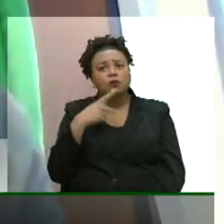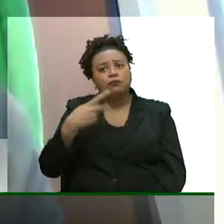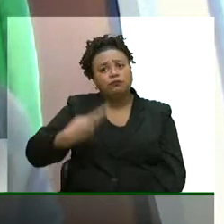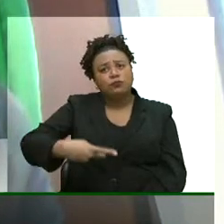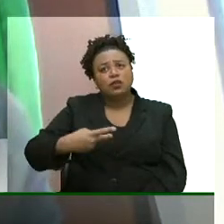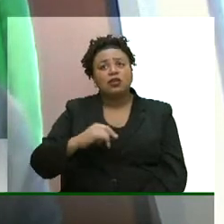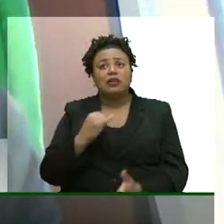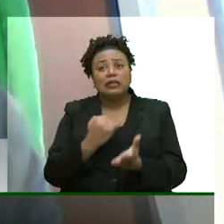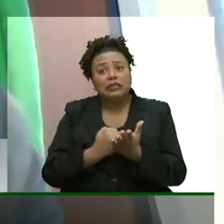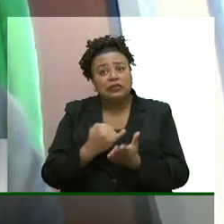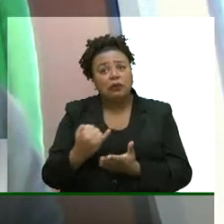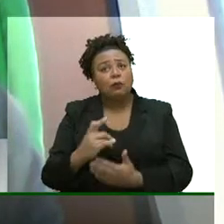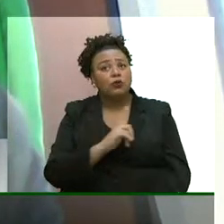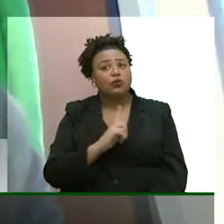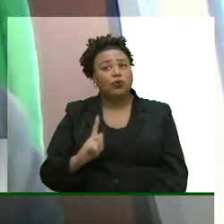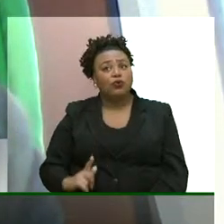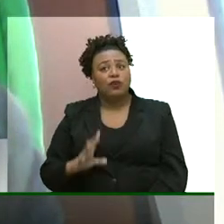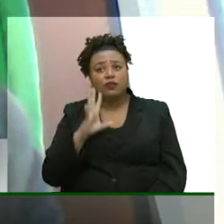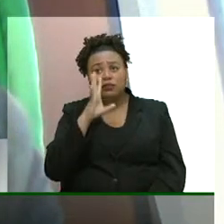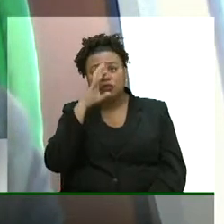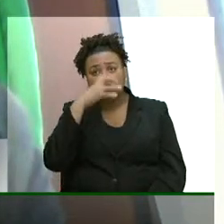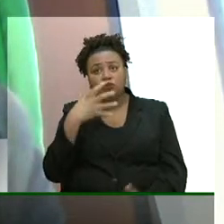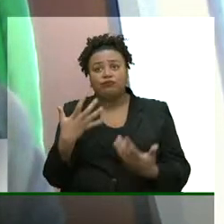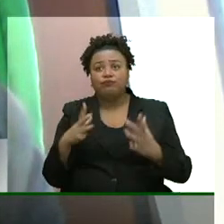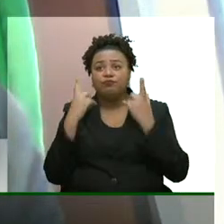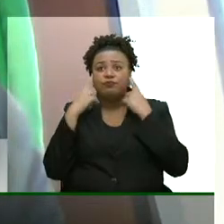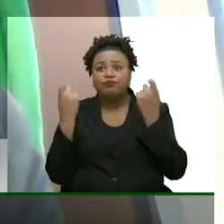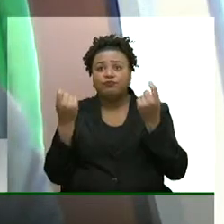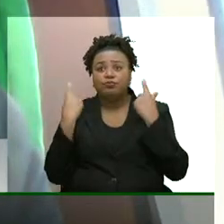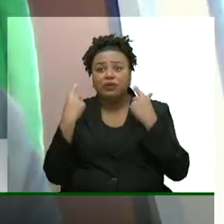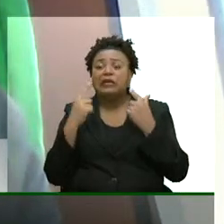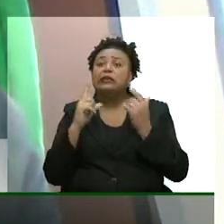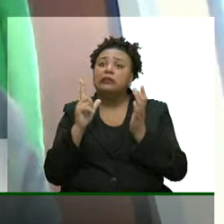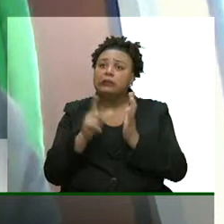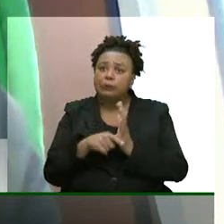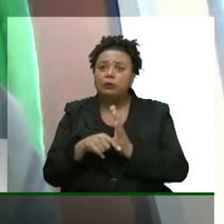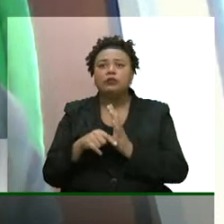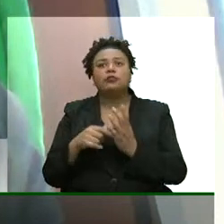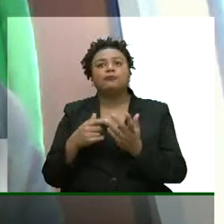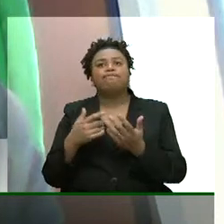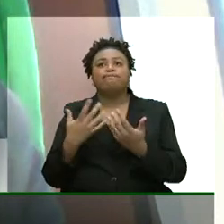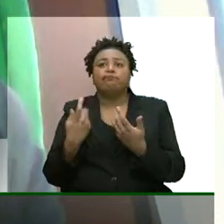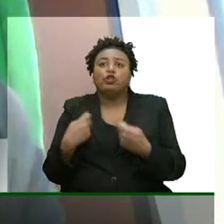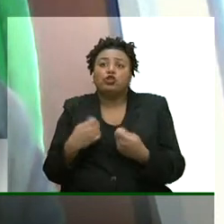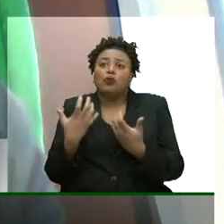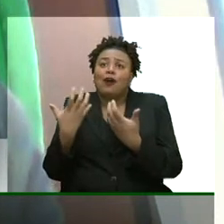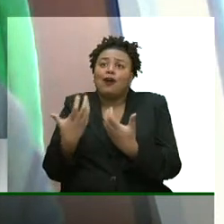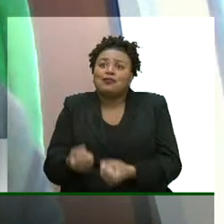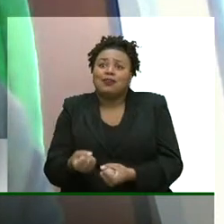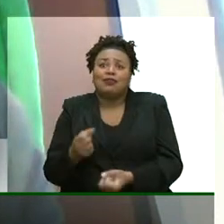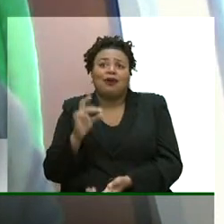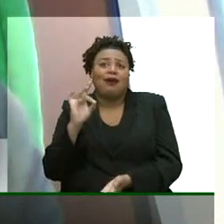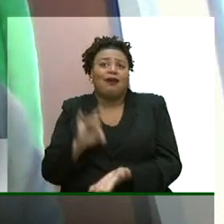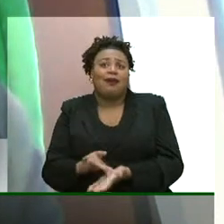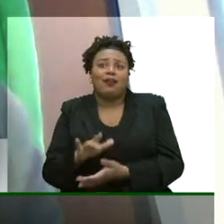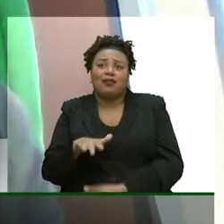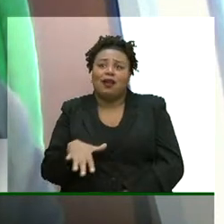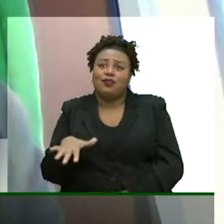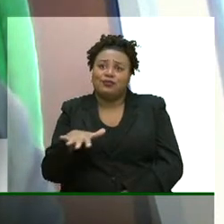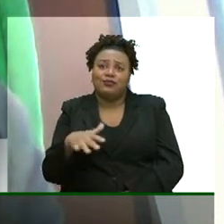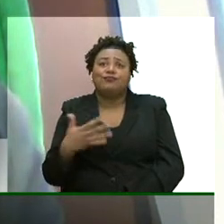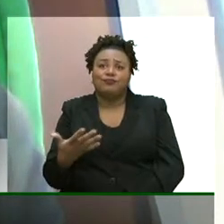inicialmente o governo insistiu em não ouvir e finalmente teve que se dobrar à realidade.